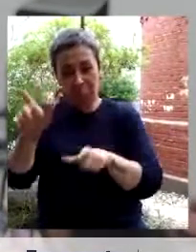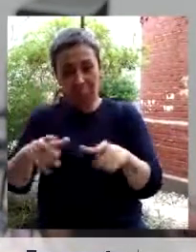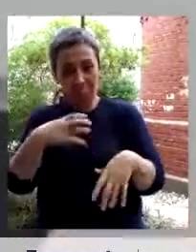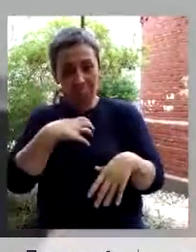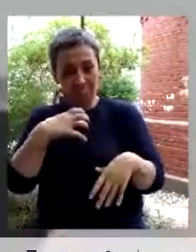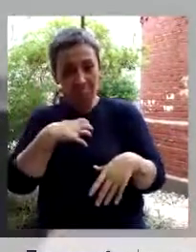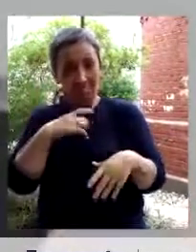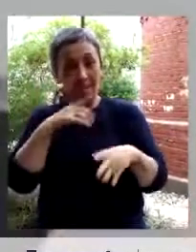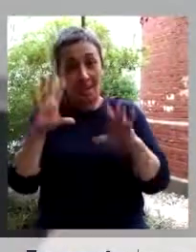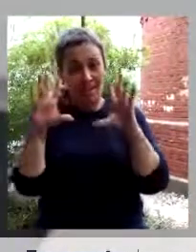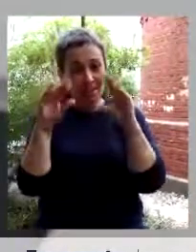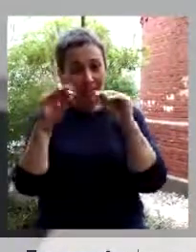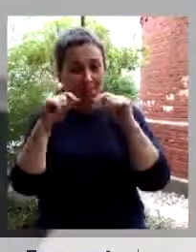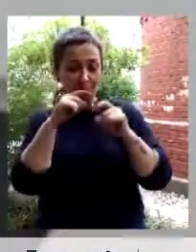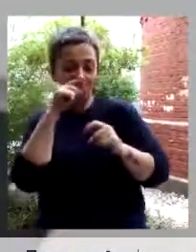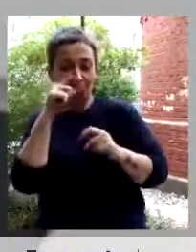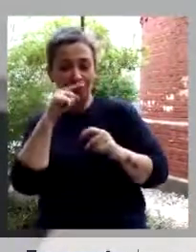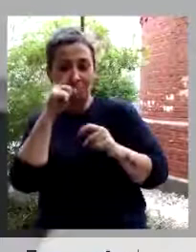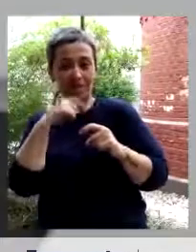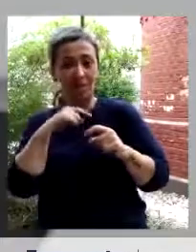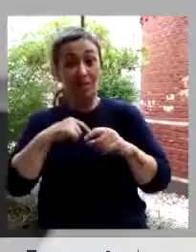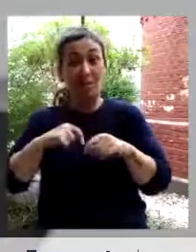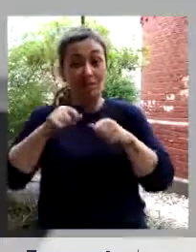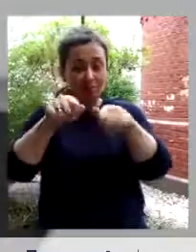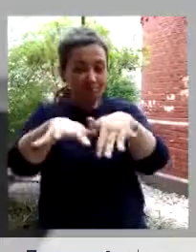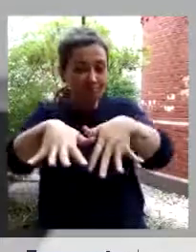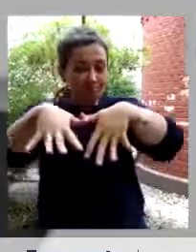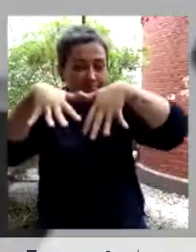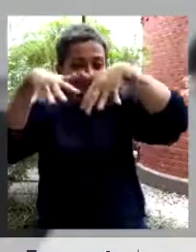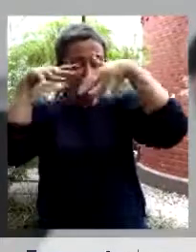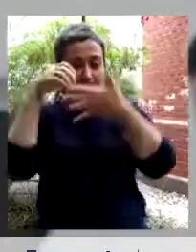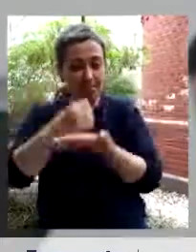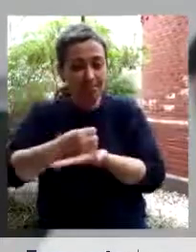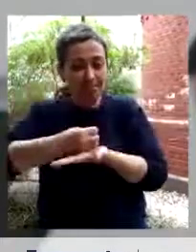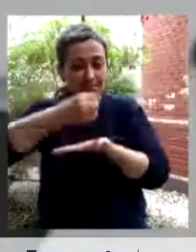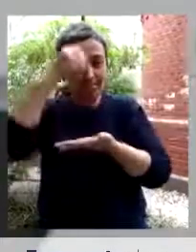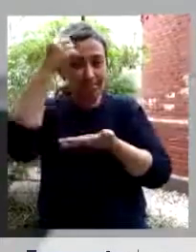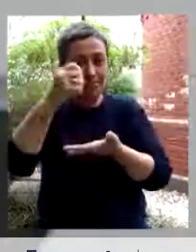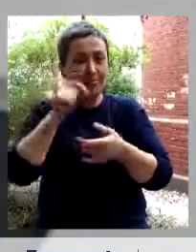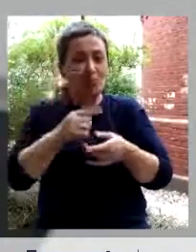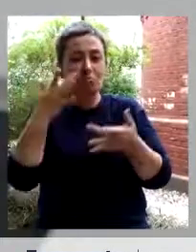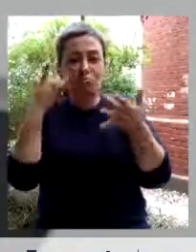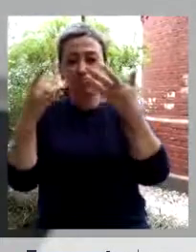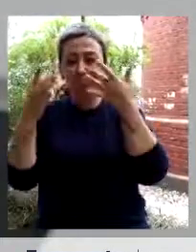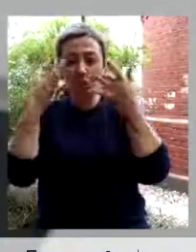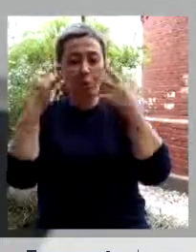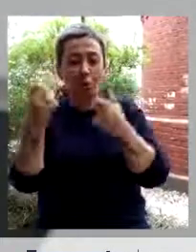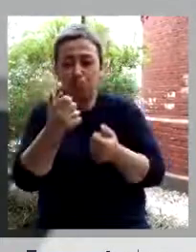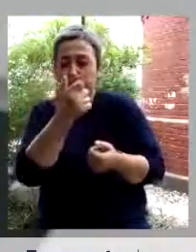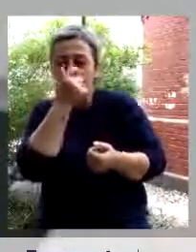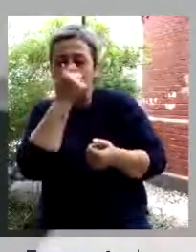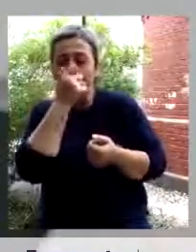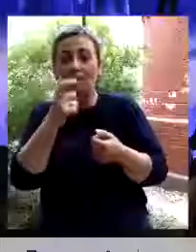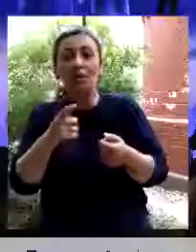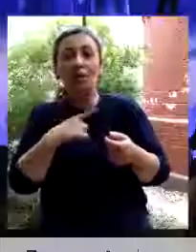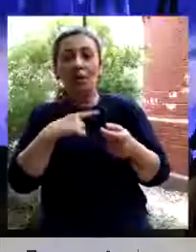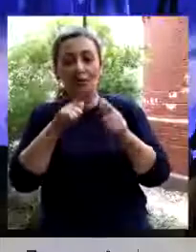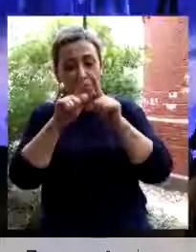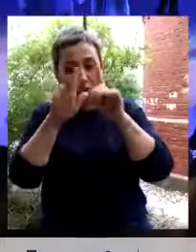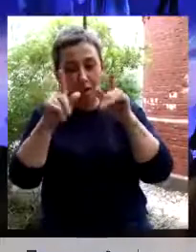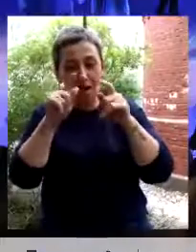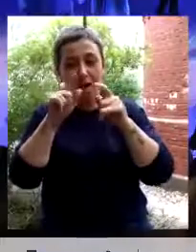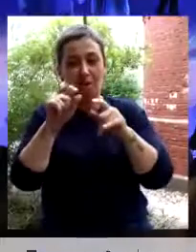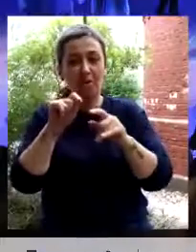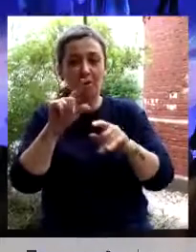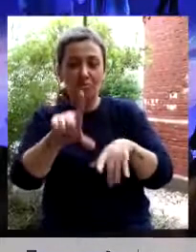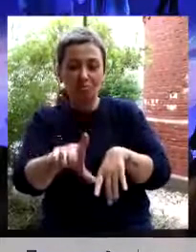dimensões. Numa noite de muito requinte e com a capacidade do Teatro Adamastor totalmente esgotada,